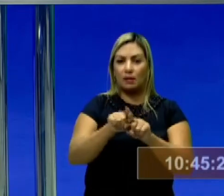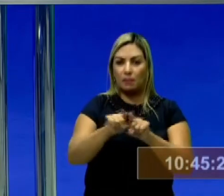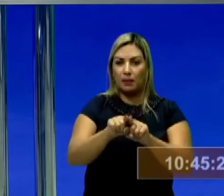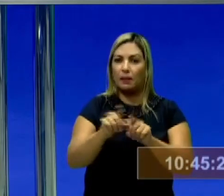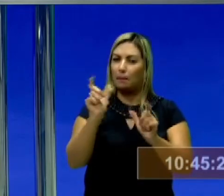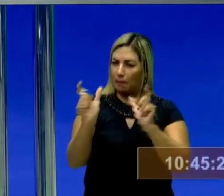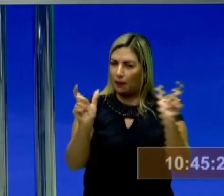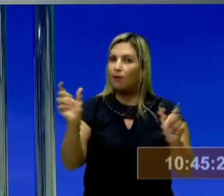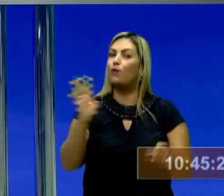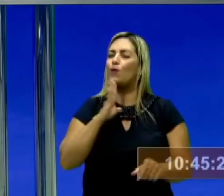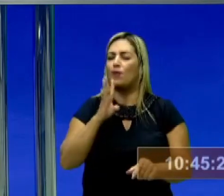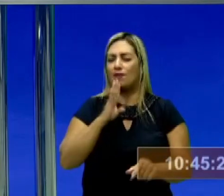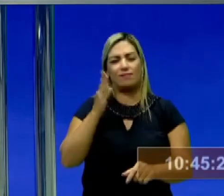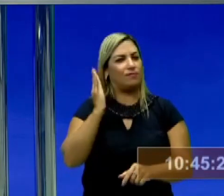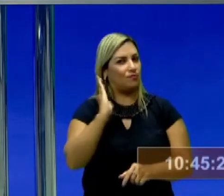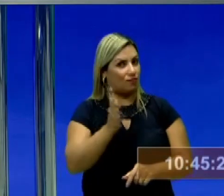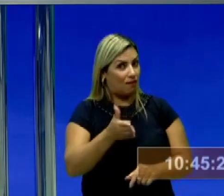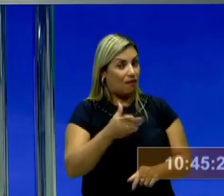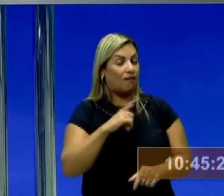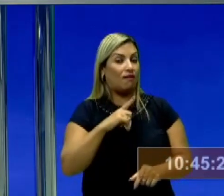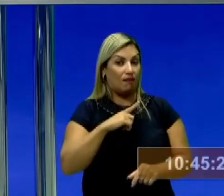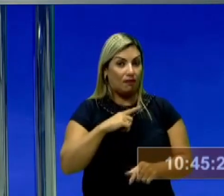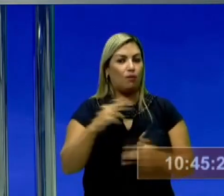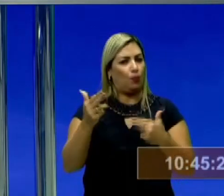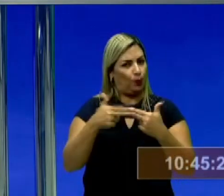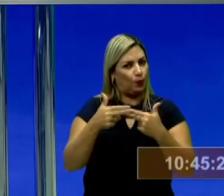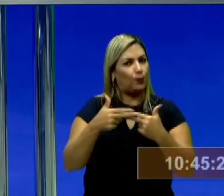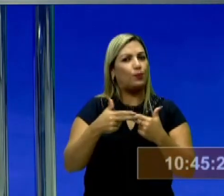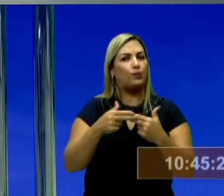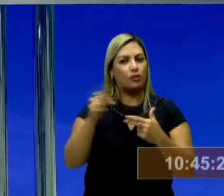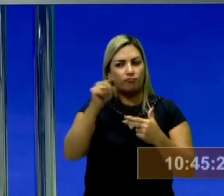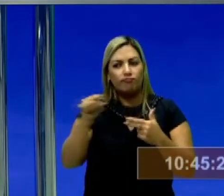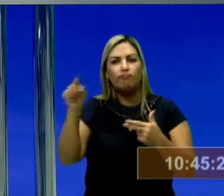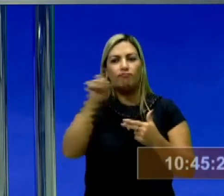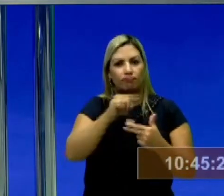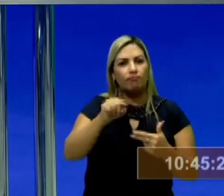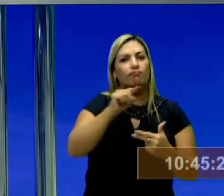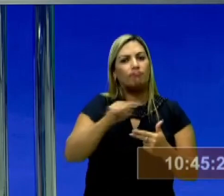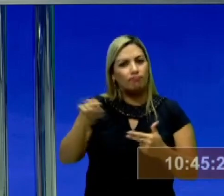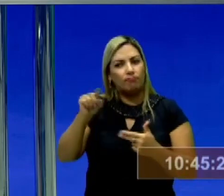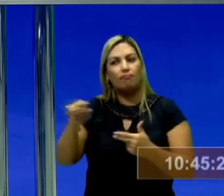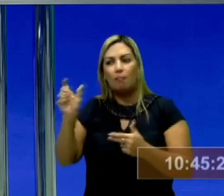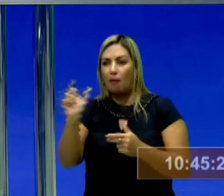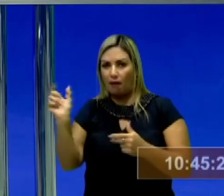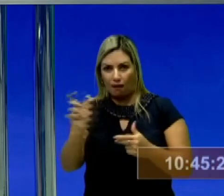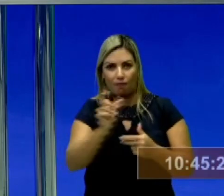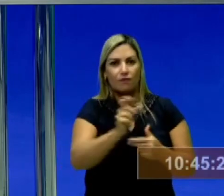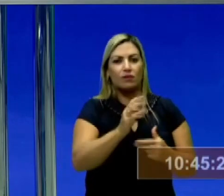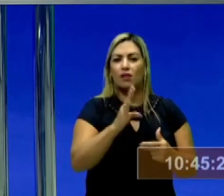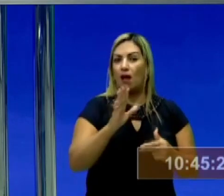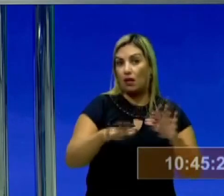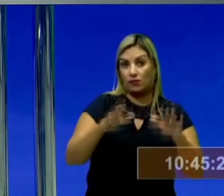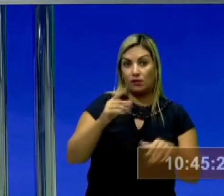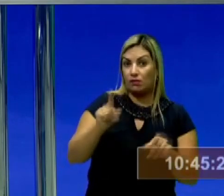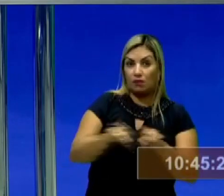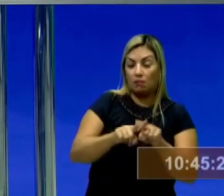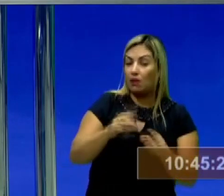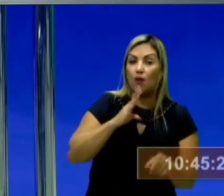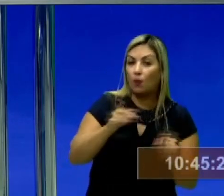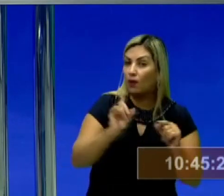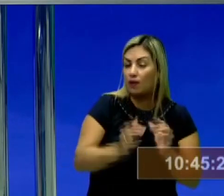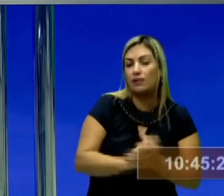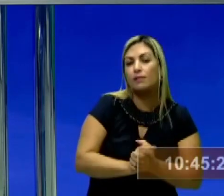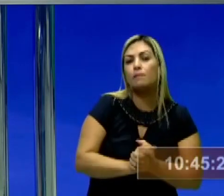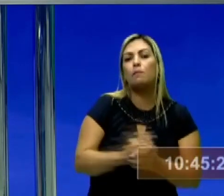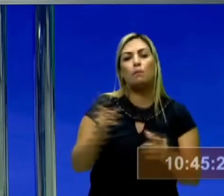palavras que você já conhece e você mantém ali circuladinho as palavras que você não conhece, porque ela vai fazer parte